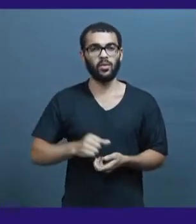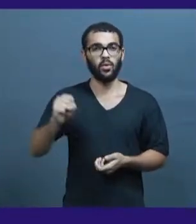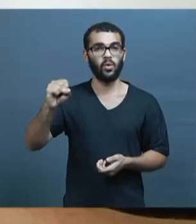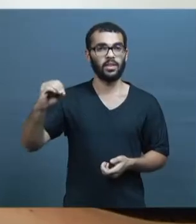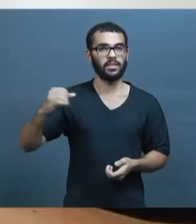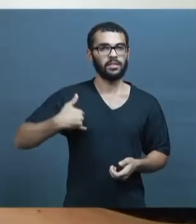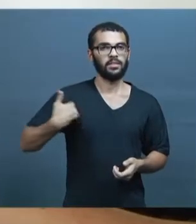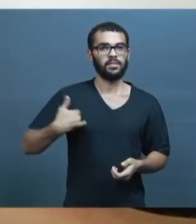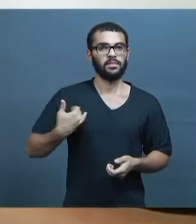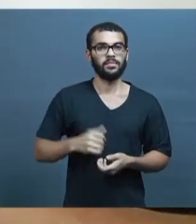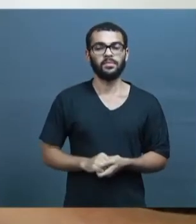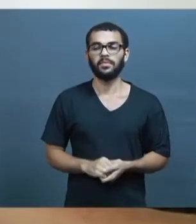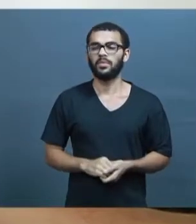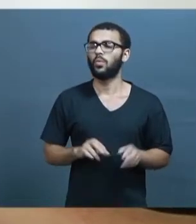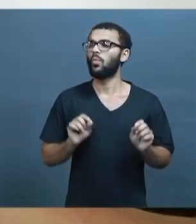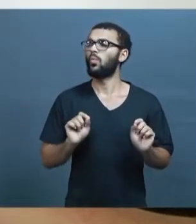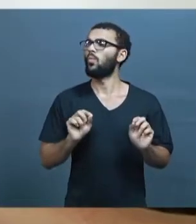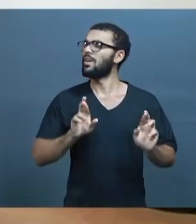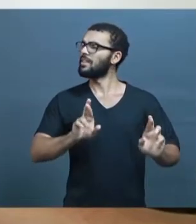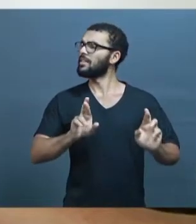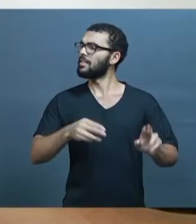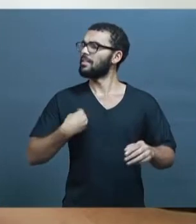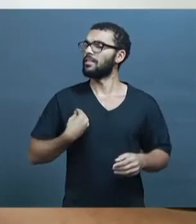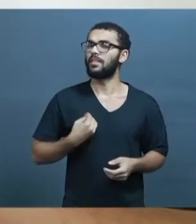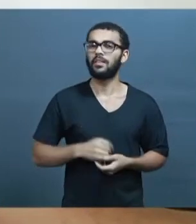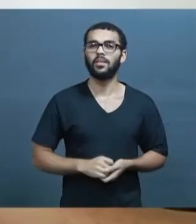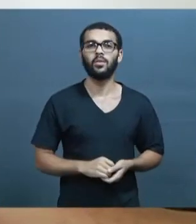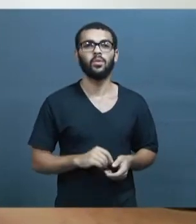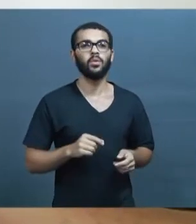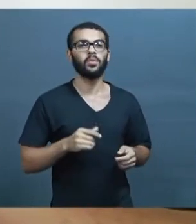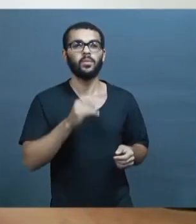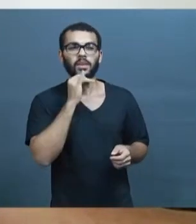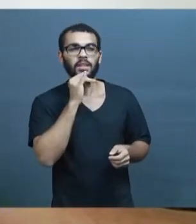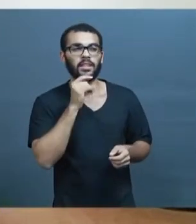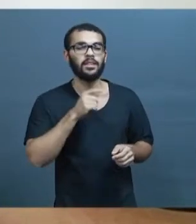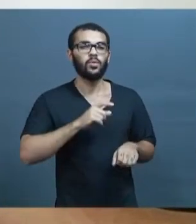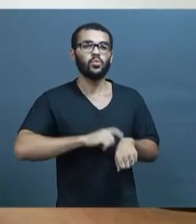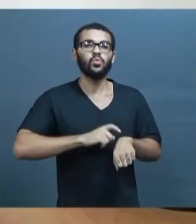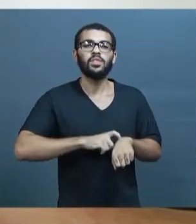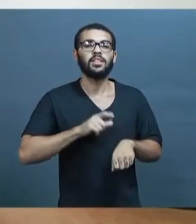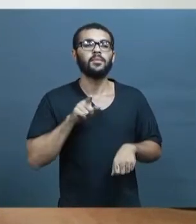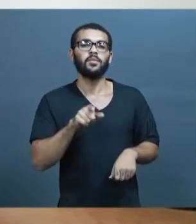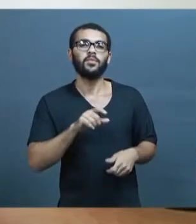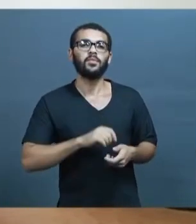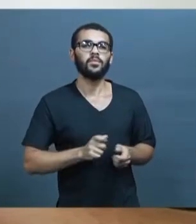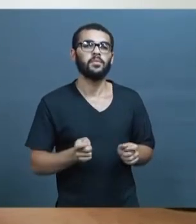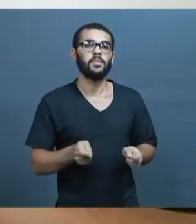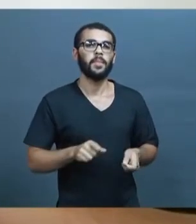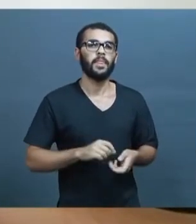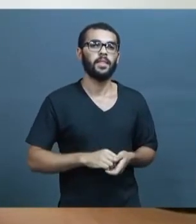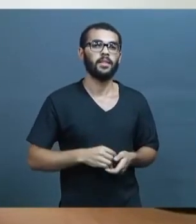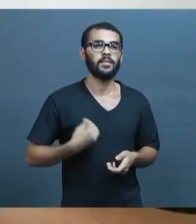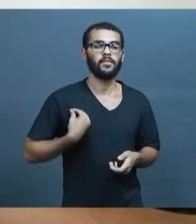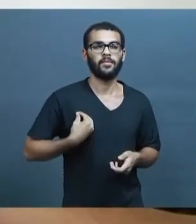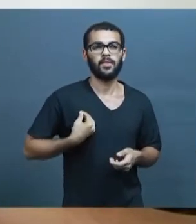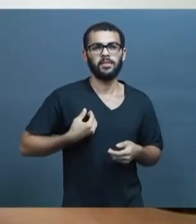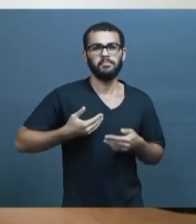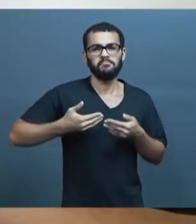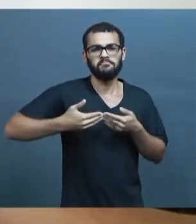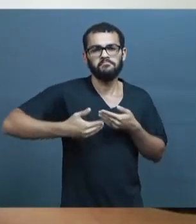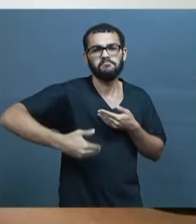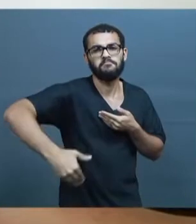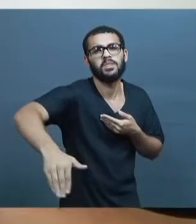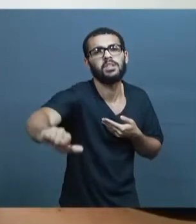de vida? Significa o tempo que você tem para ter como perspectiva de